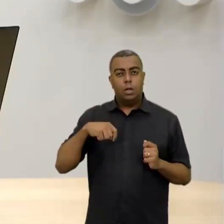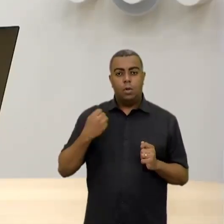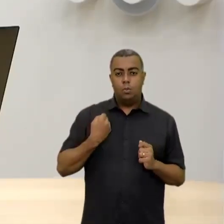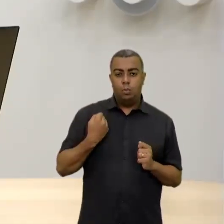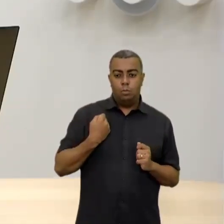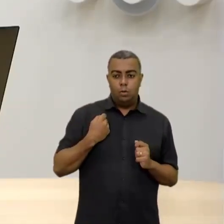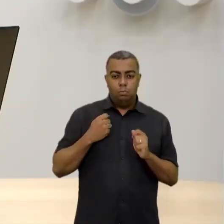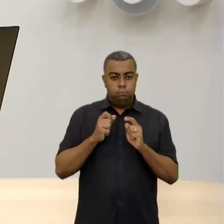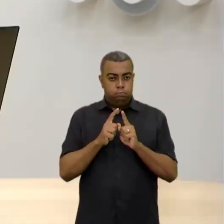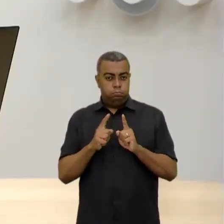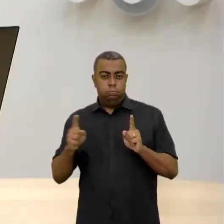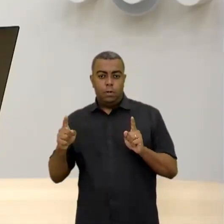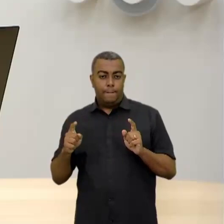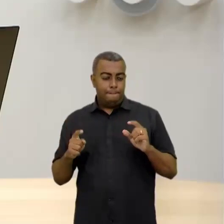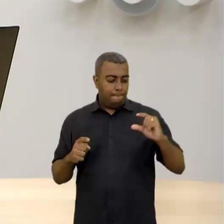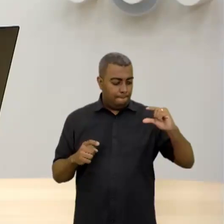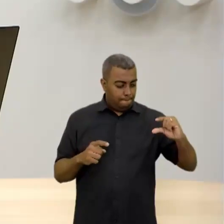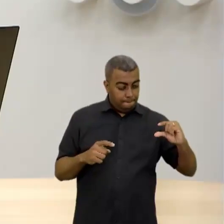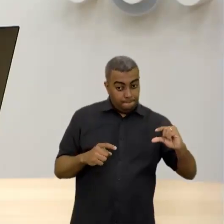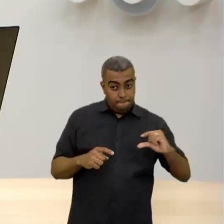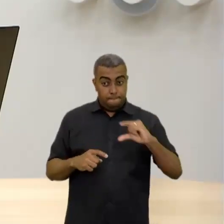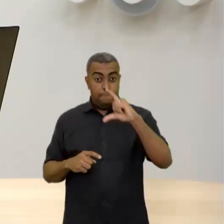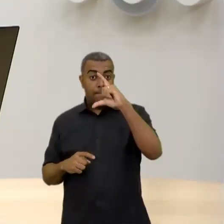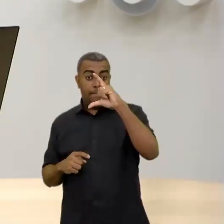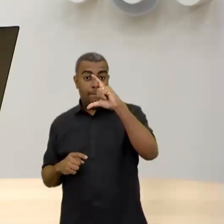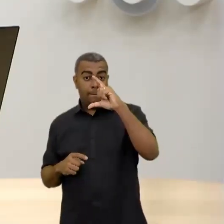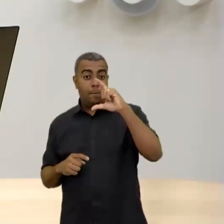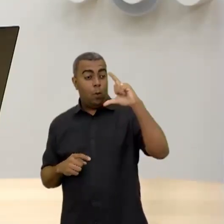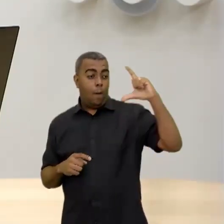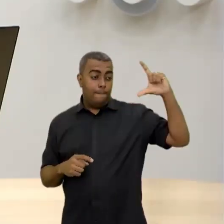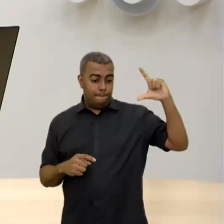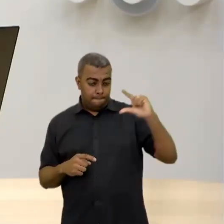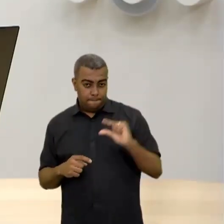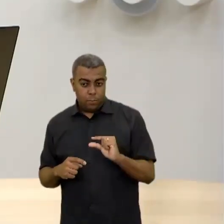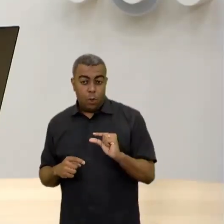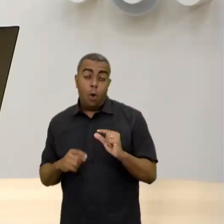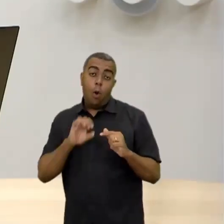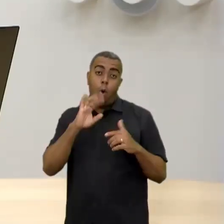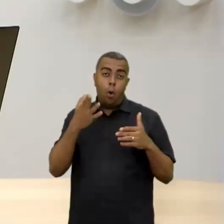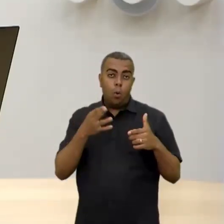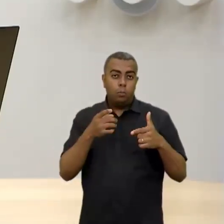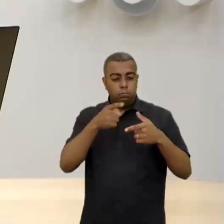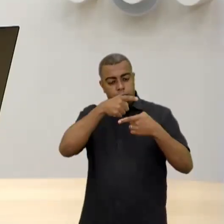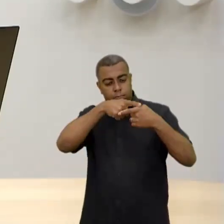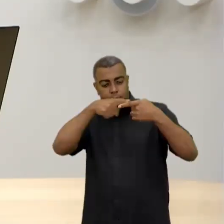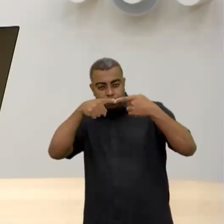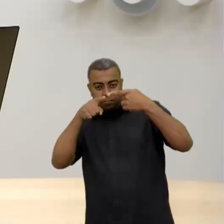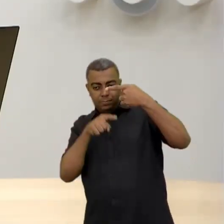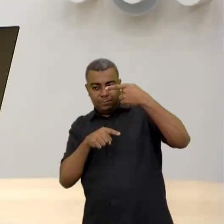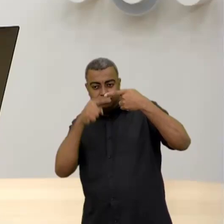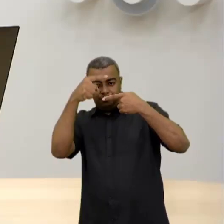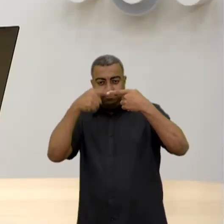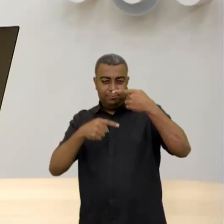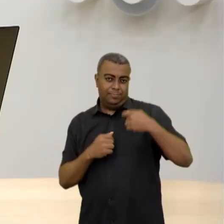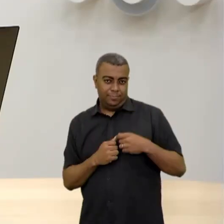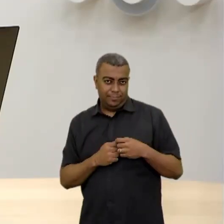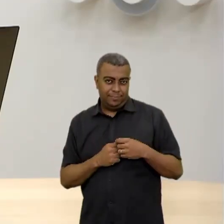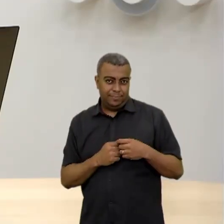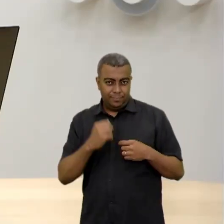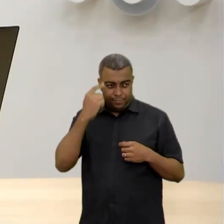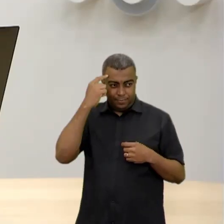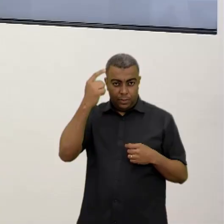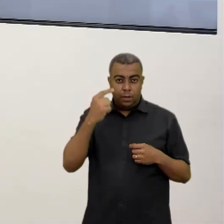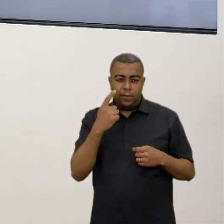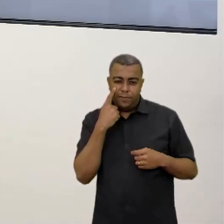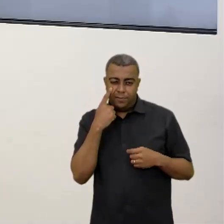estiver comparando do maior para o menor, ou uma fração se você estiver combinando do menor para o maior. Do jeito que